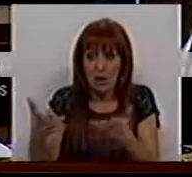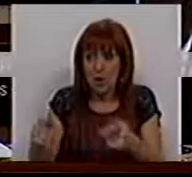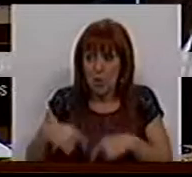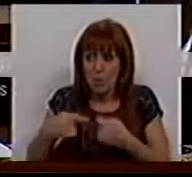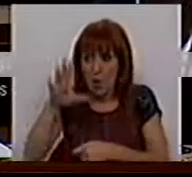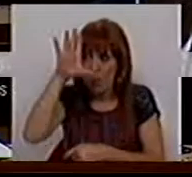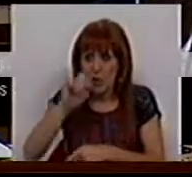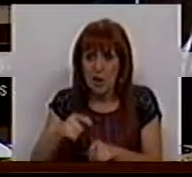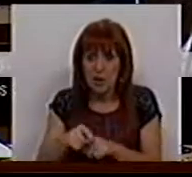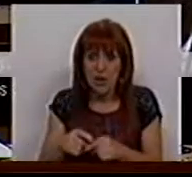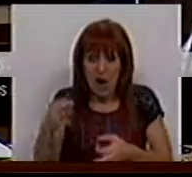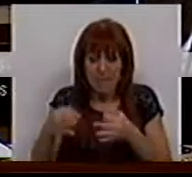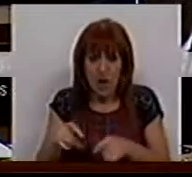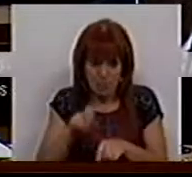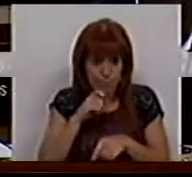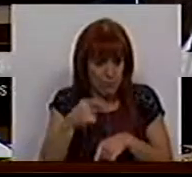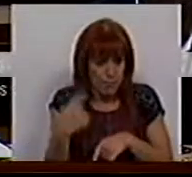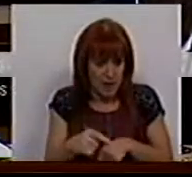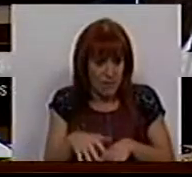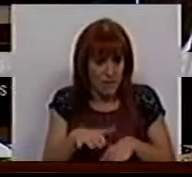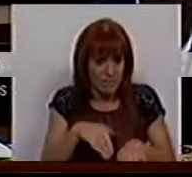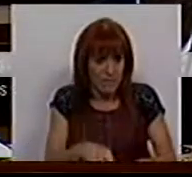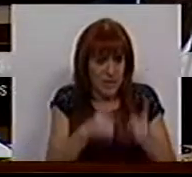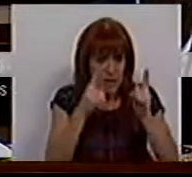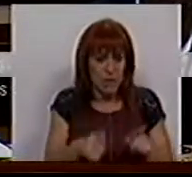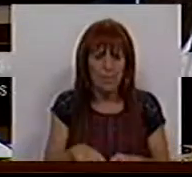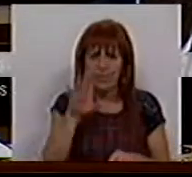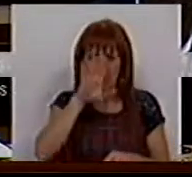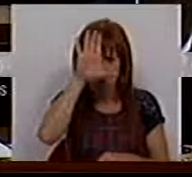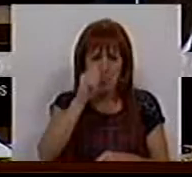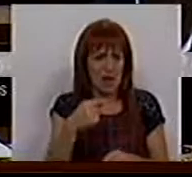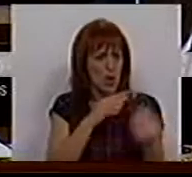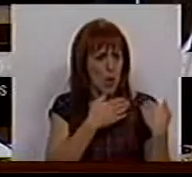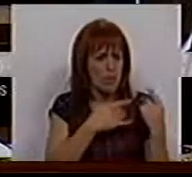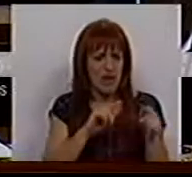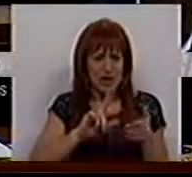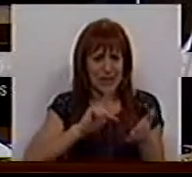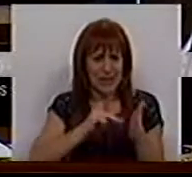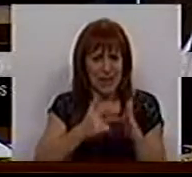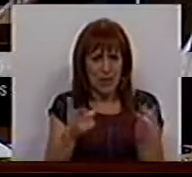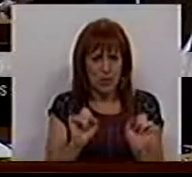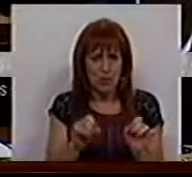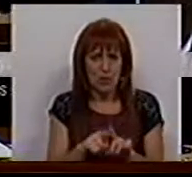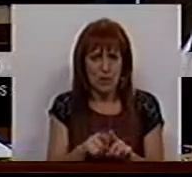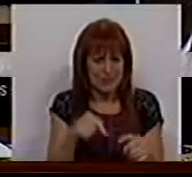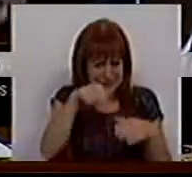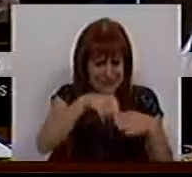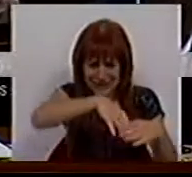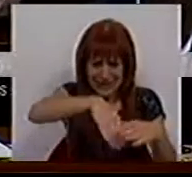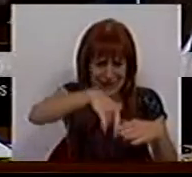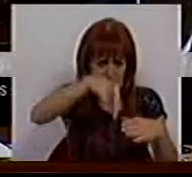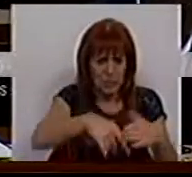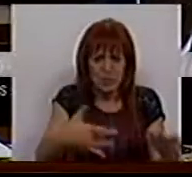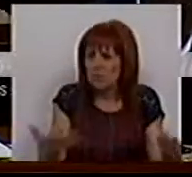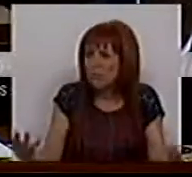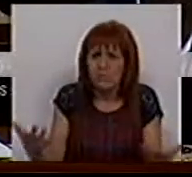o próprio Estado e a sua máquina deveriam ter competência para fazer. E se o Estado não tem essas competências técnicas entre si ou dentro de